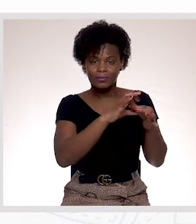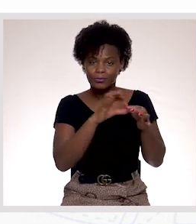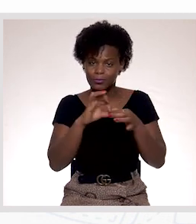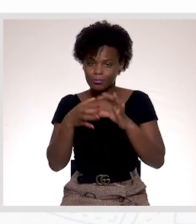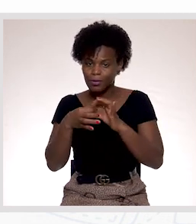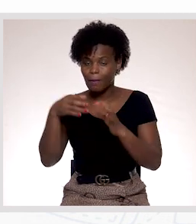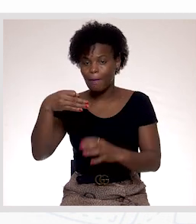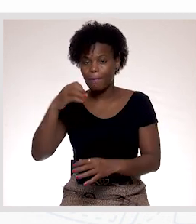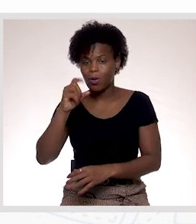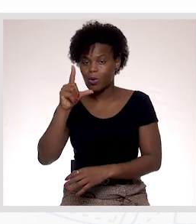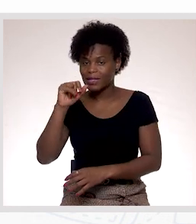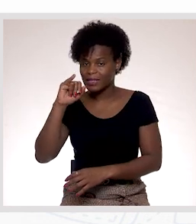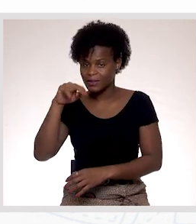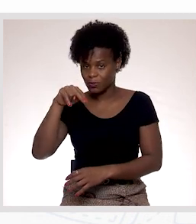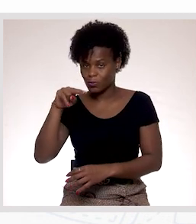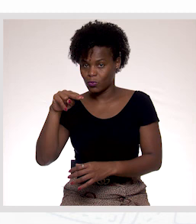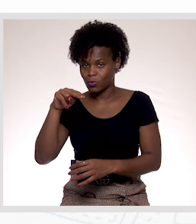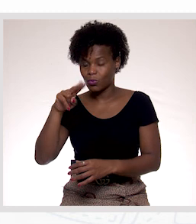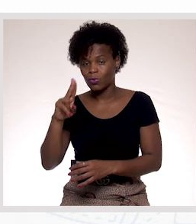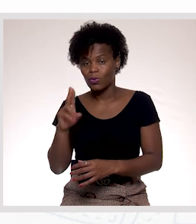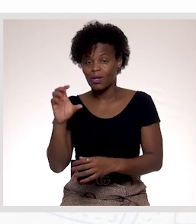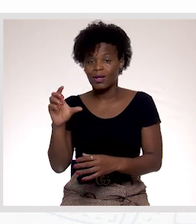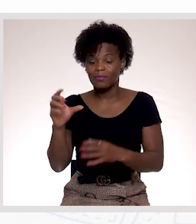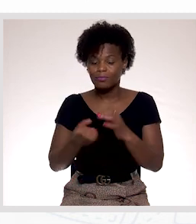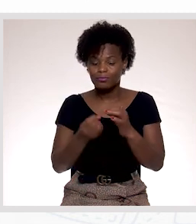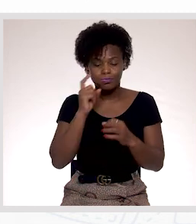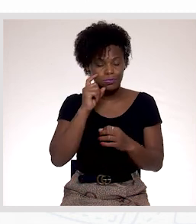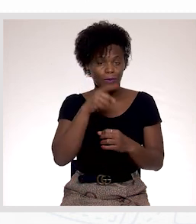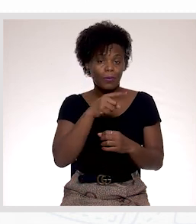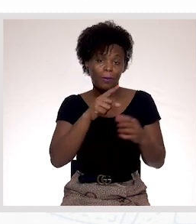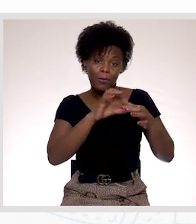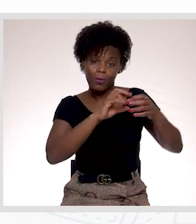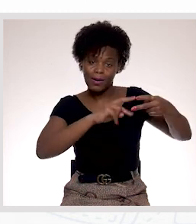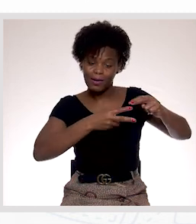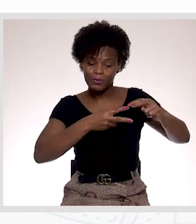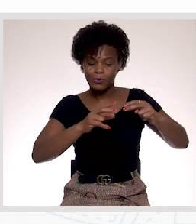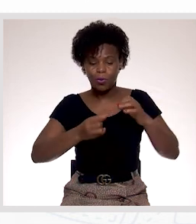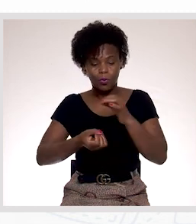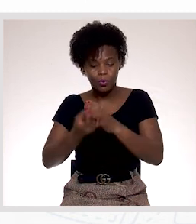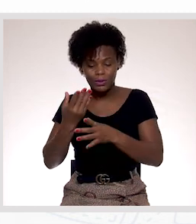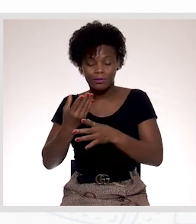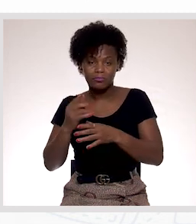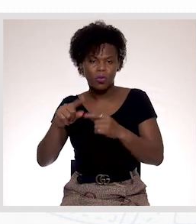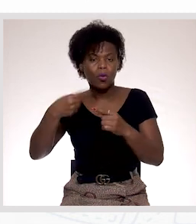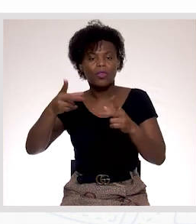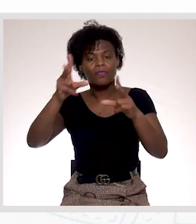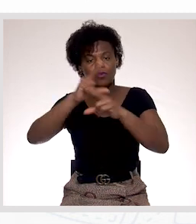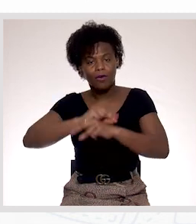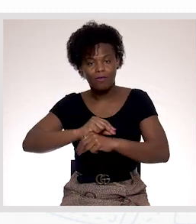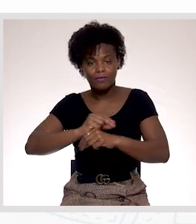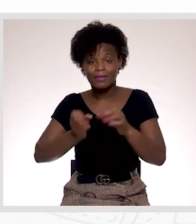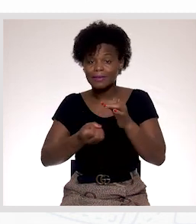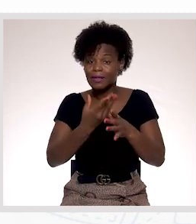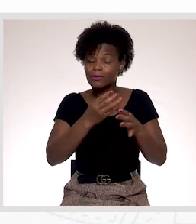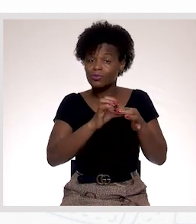polinucleotídica conservada da molécula original e de uma cadeia nova, formada por complementaridade desta. Ou seja,